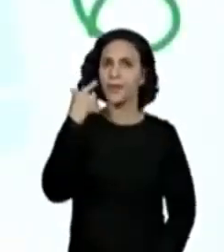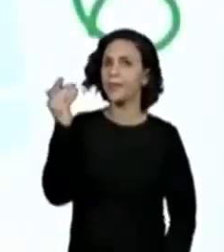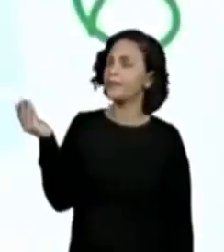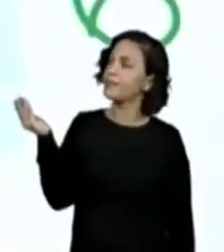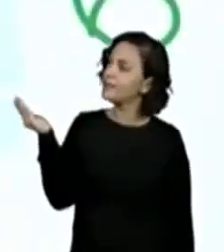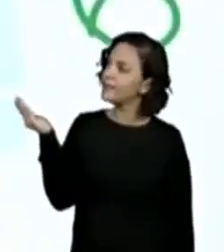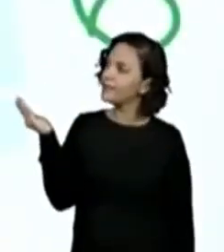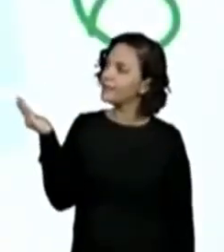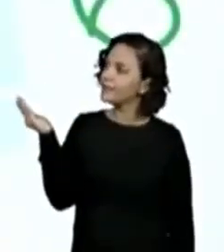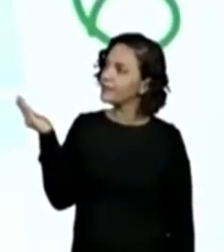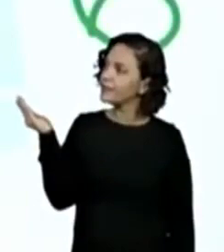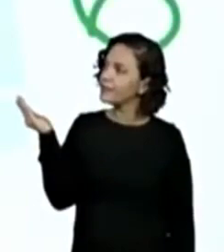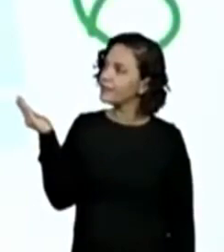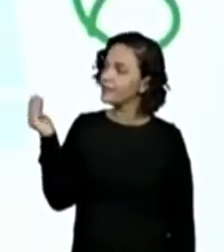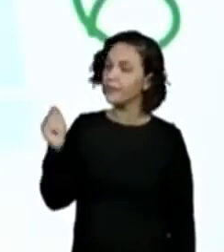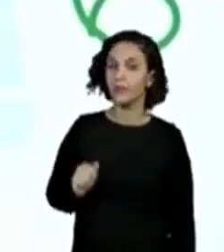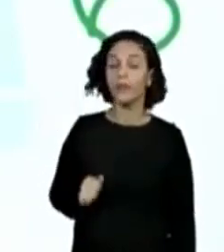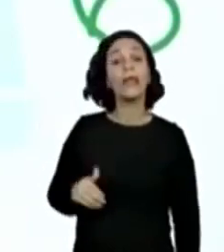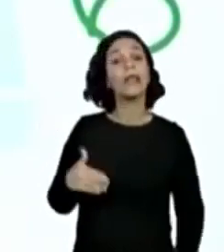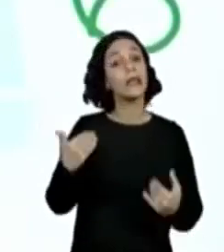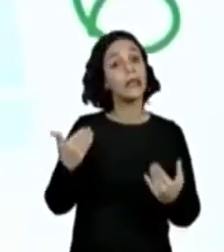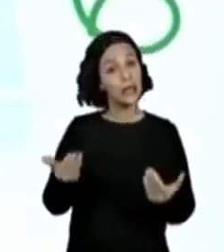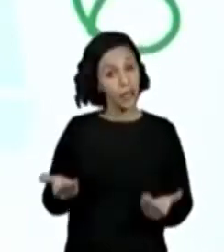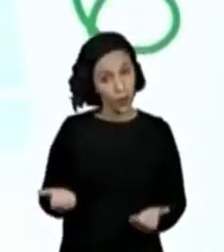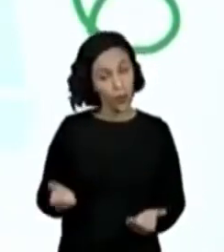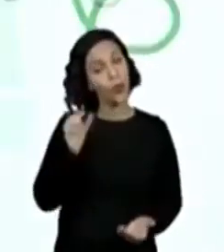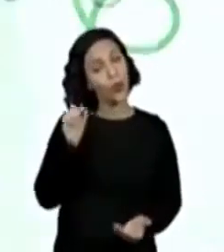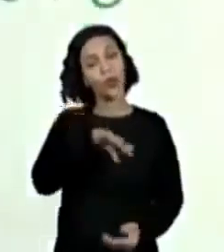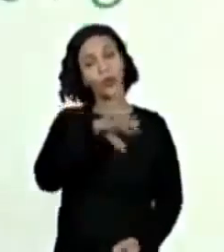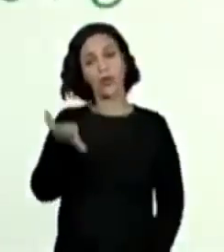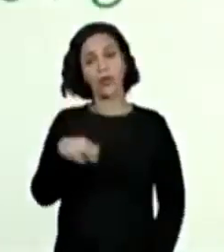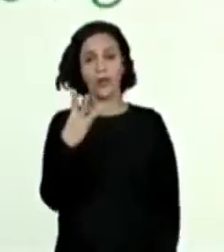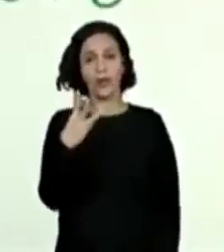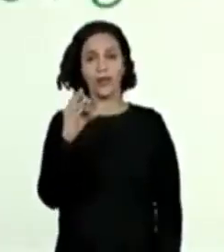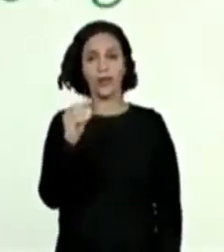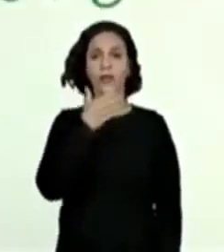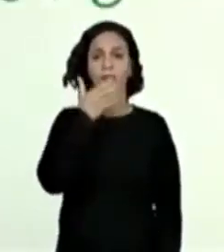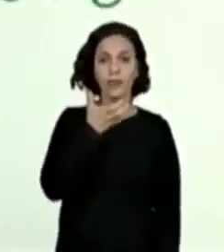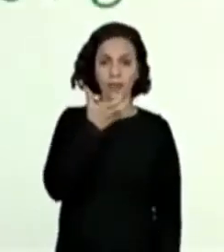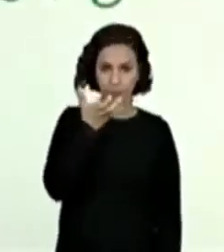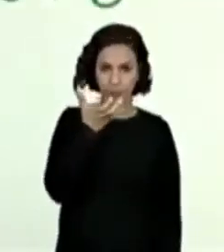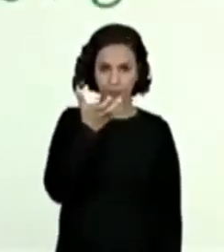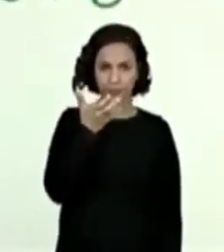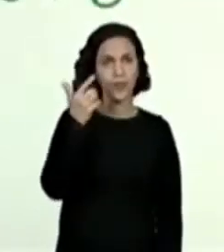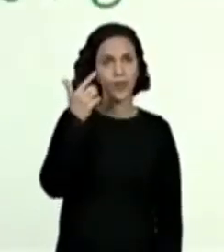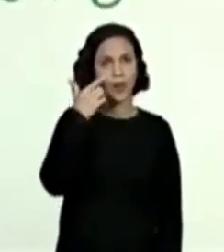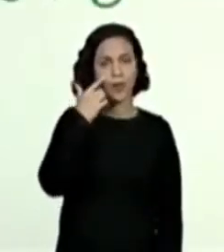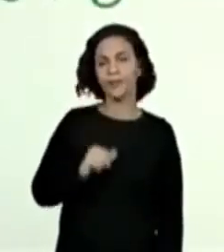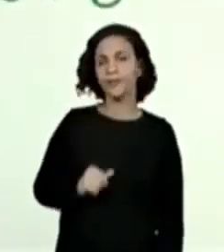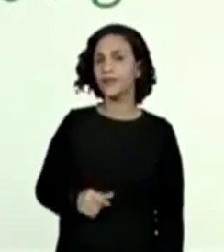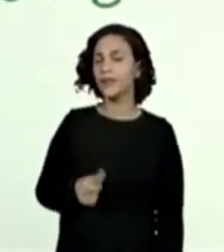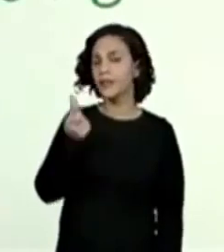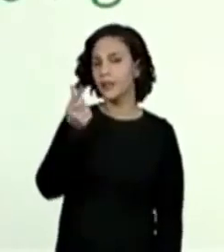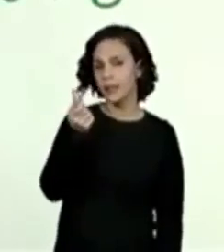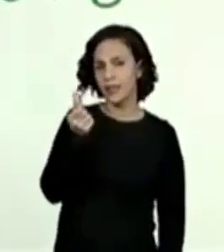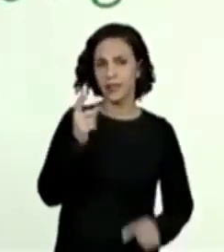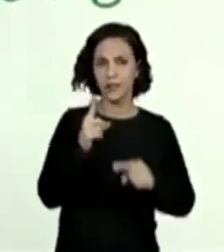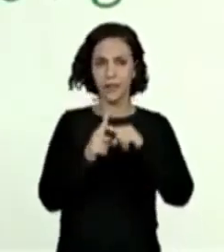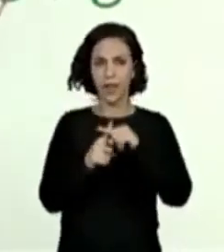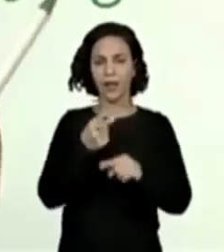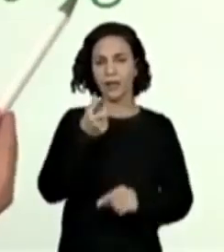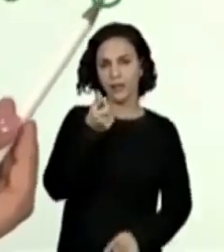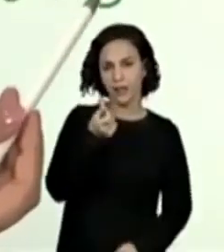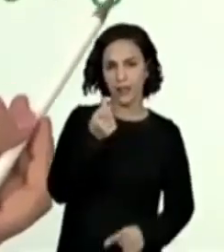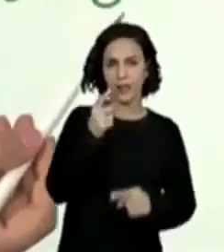E aí, eu tenho 30 maçãs. Então, 6 mais 6 mais 6